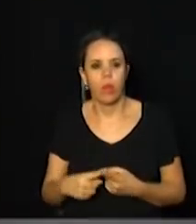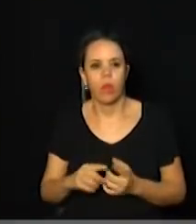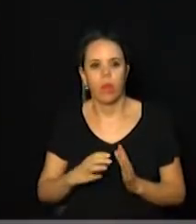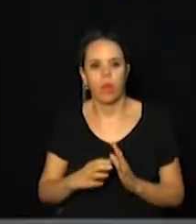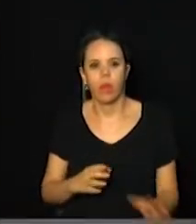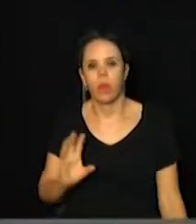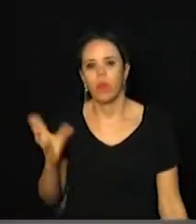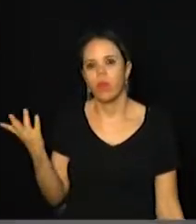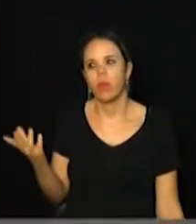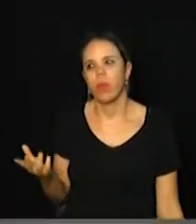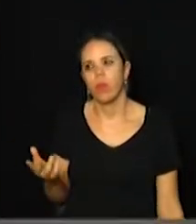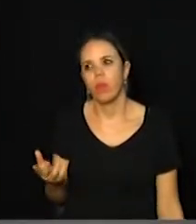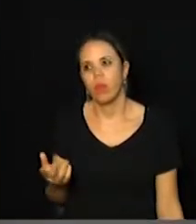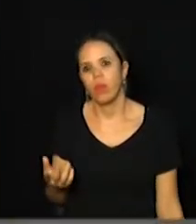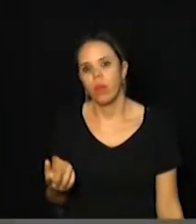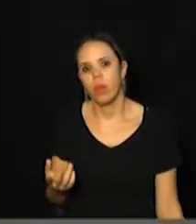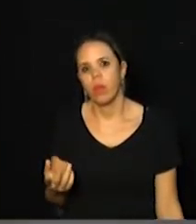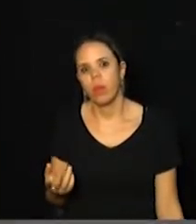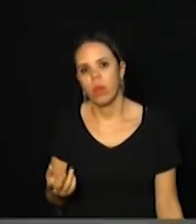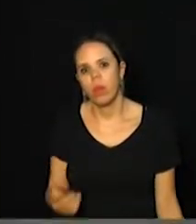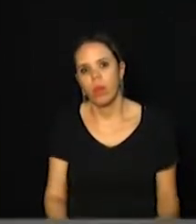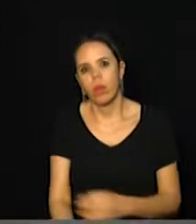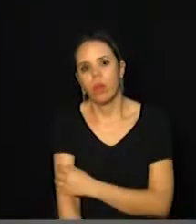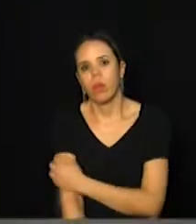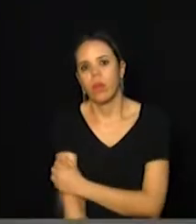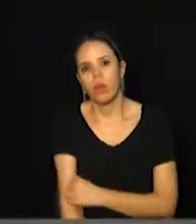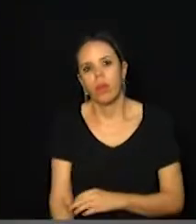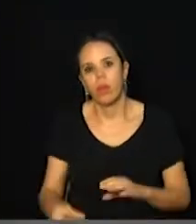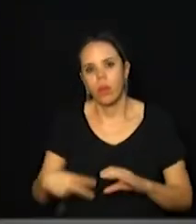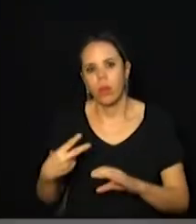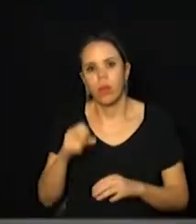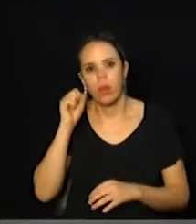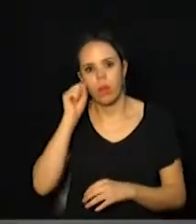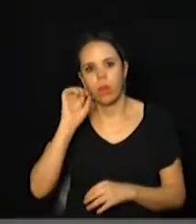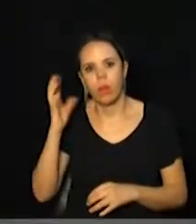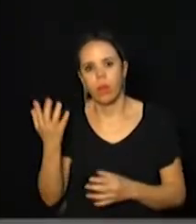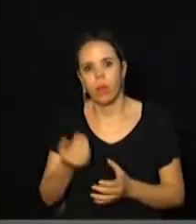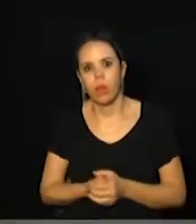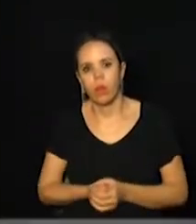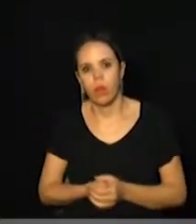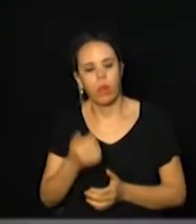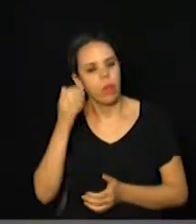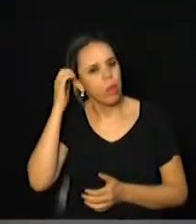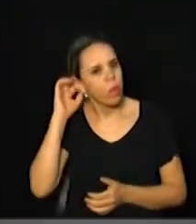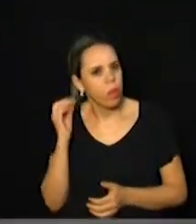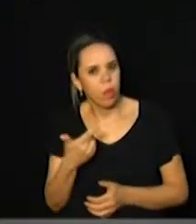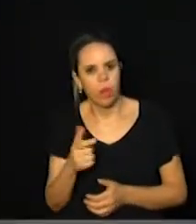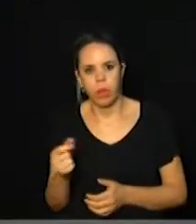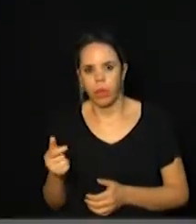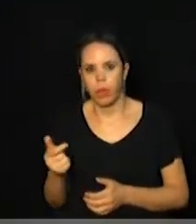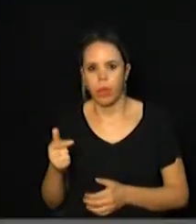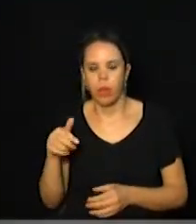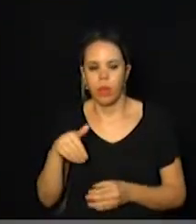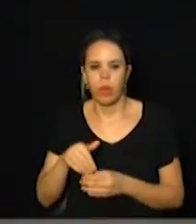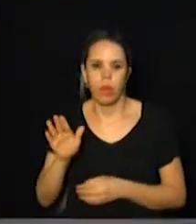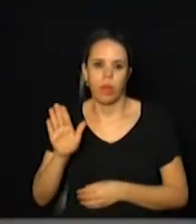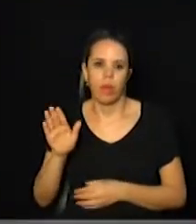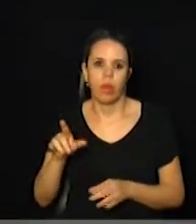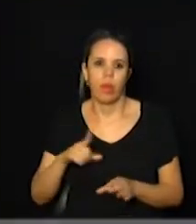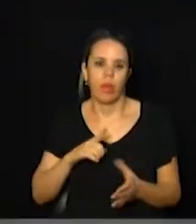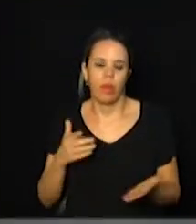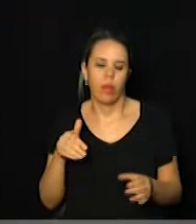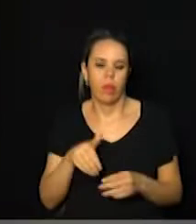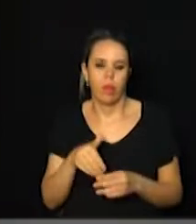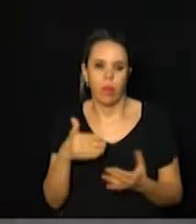Parlamento que isso acontece é da câmara e no senado que isso acontece 2012 nós vamos ter eleição